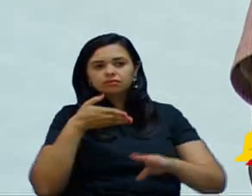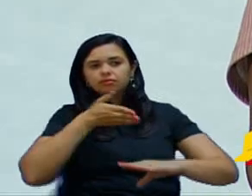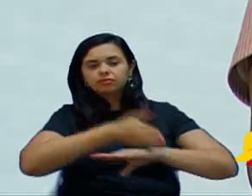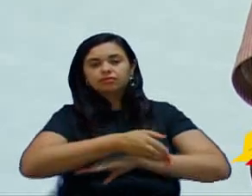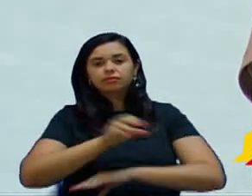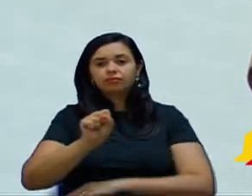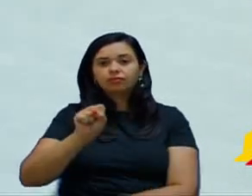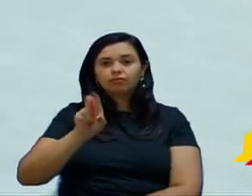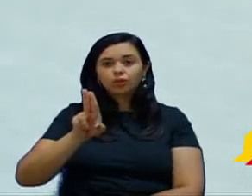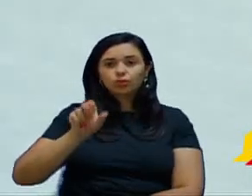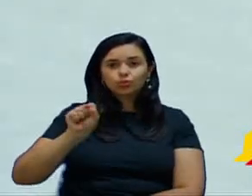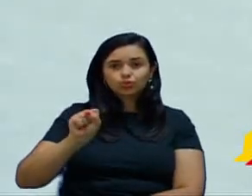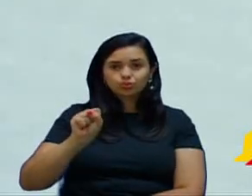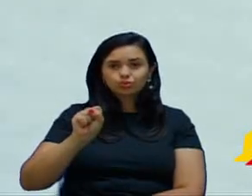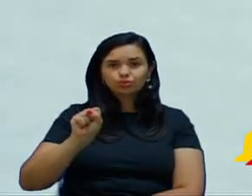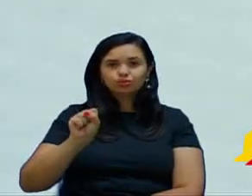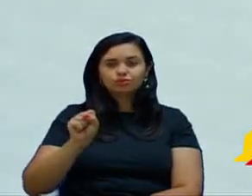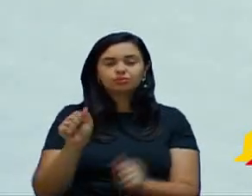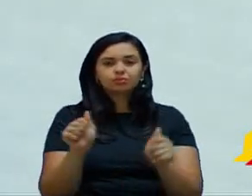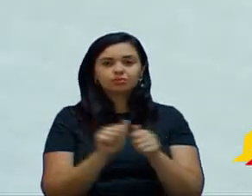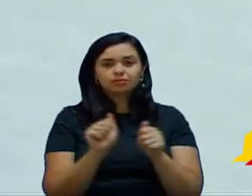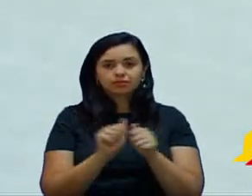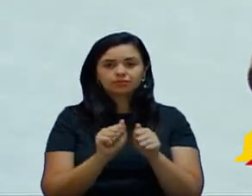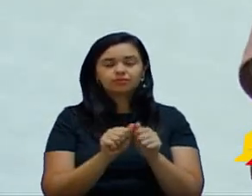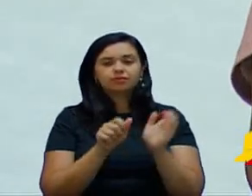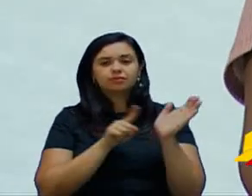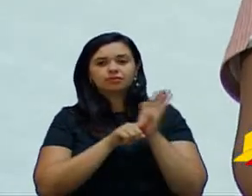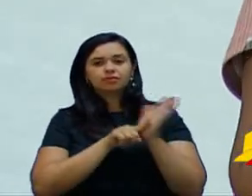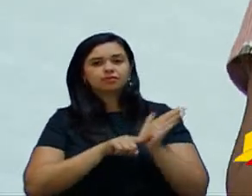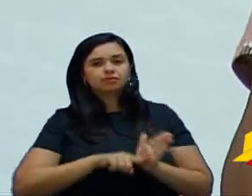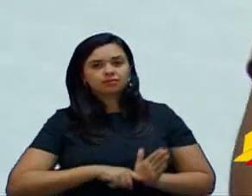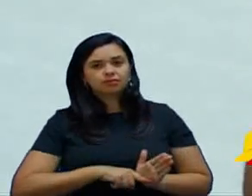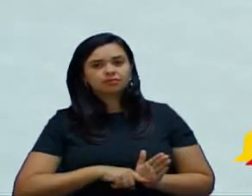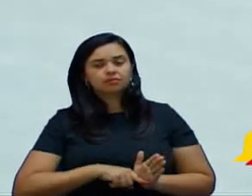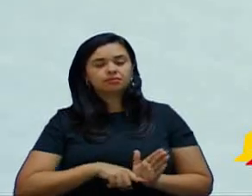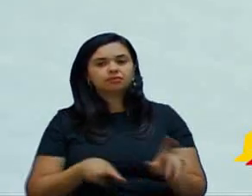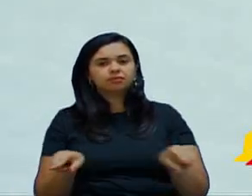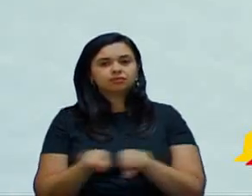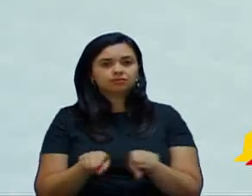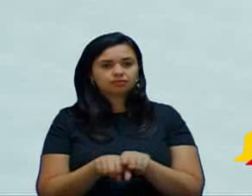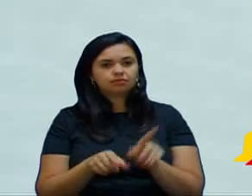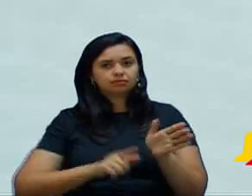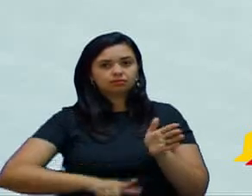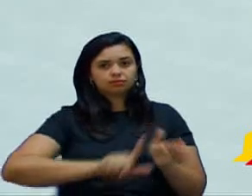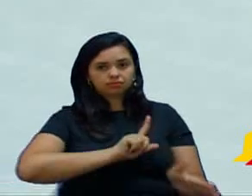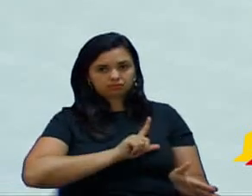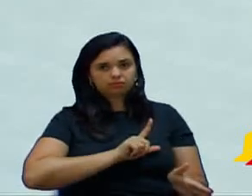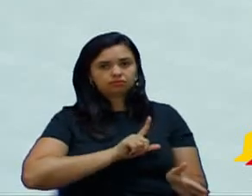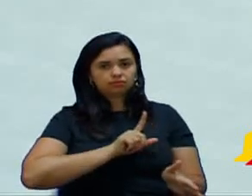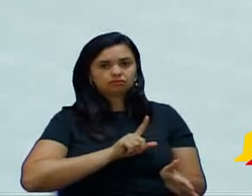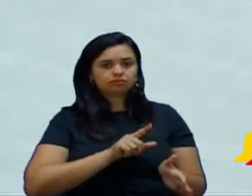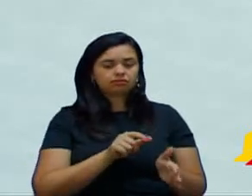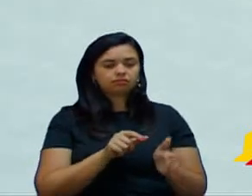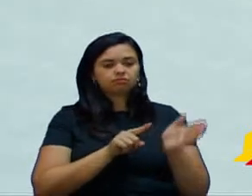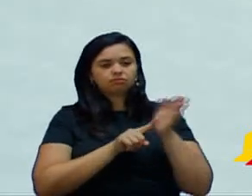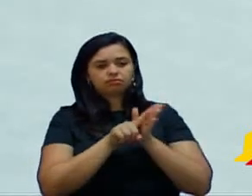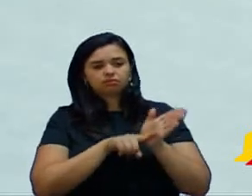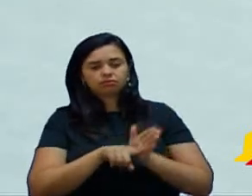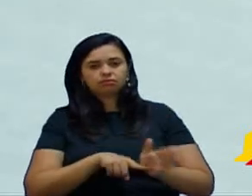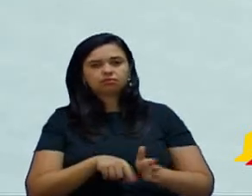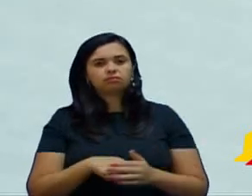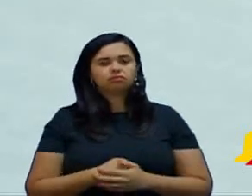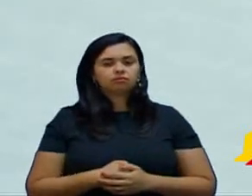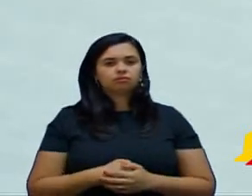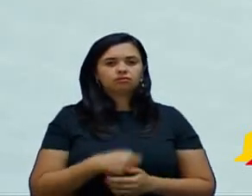para fazer ali os exames, né, de prevenção, preventivo, não é